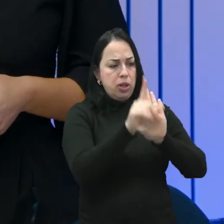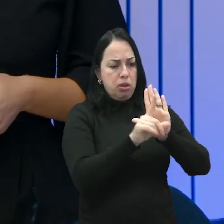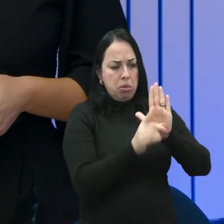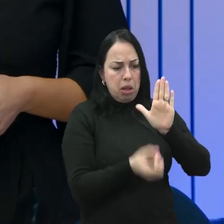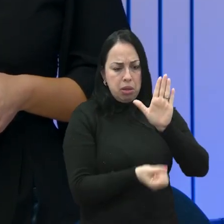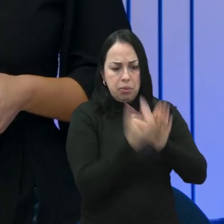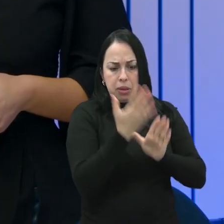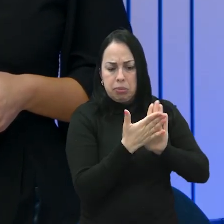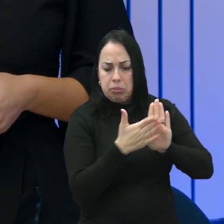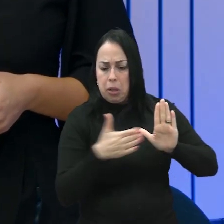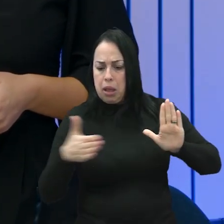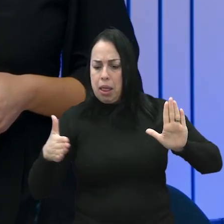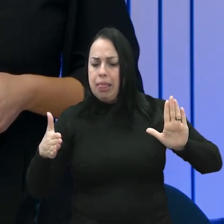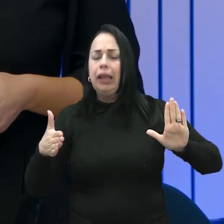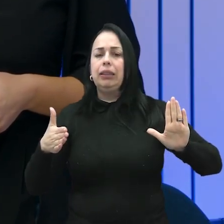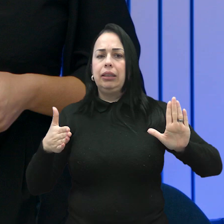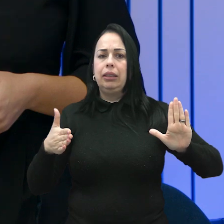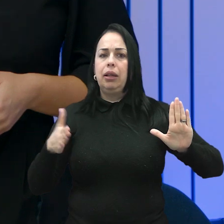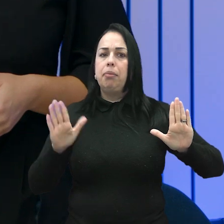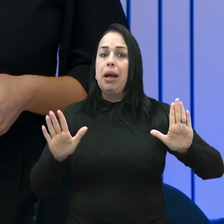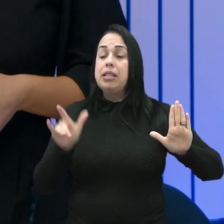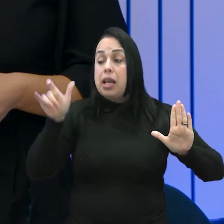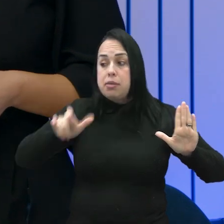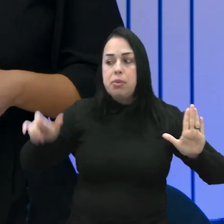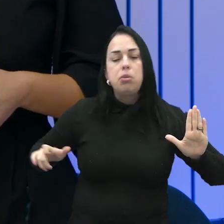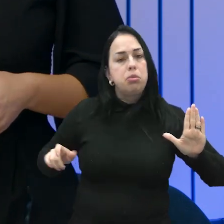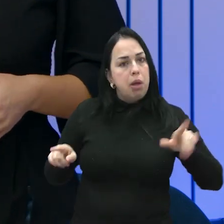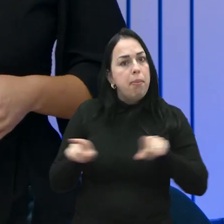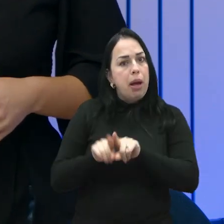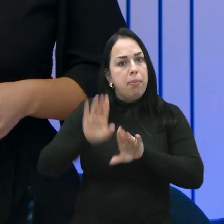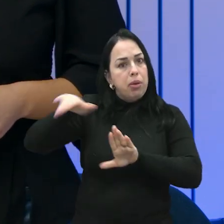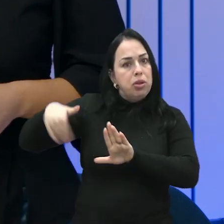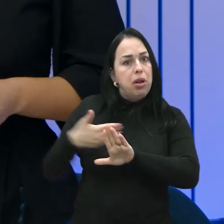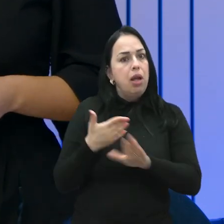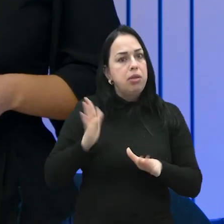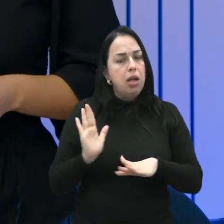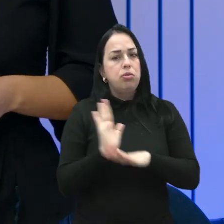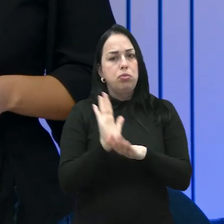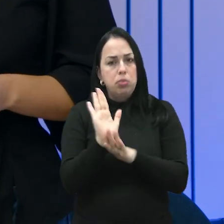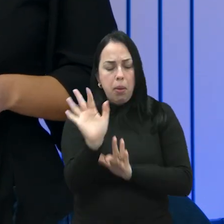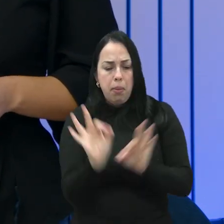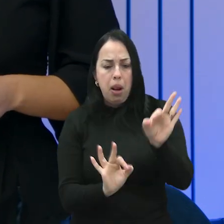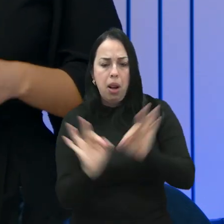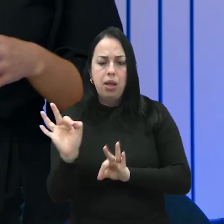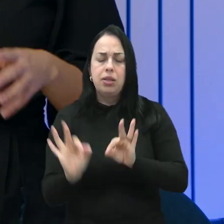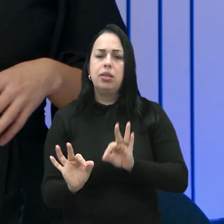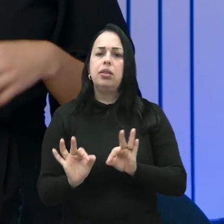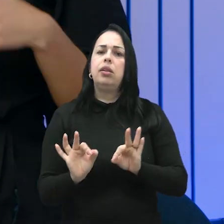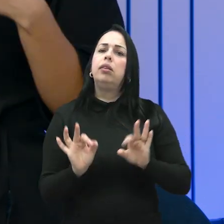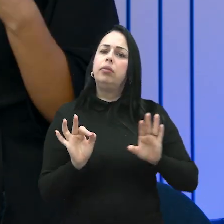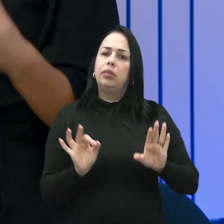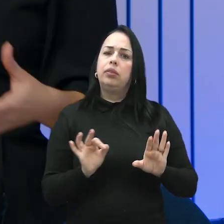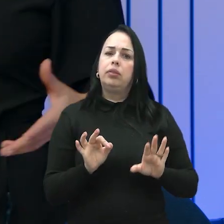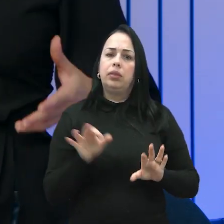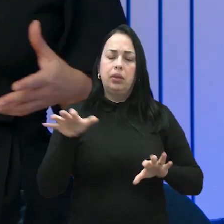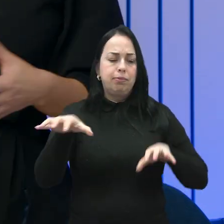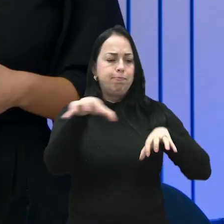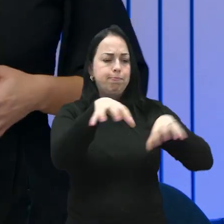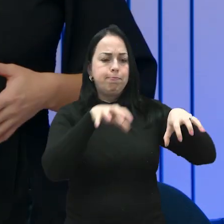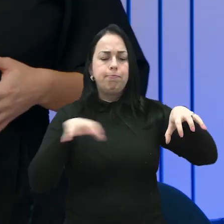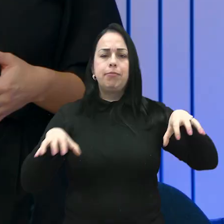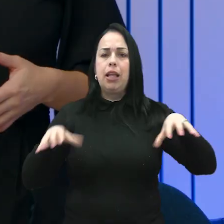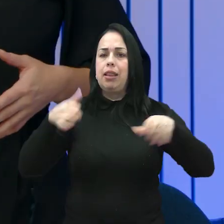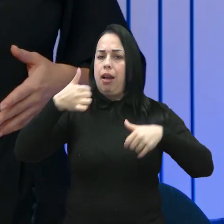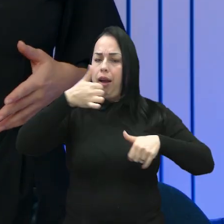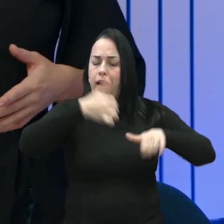elaboração do projeto de lei depende de várias etapas, mas também de várias pessoas, né, que se envolvem com esse processo. Exatamente, são várias frentes